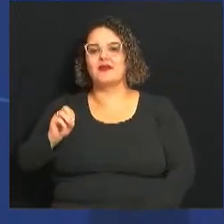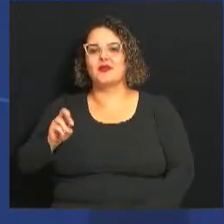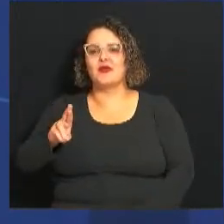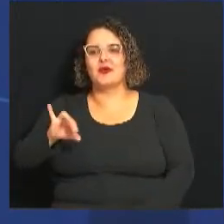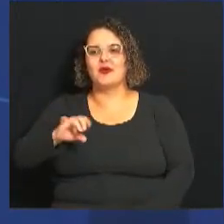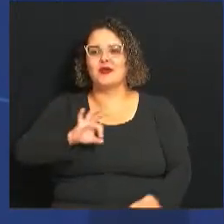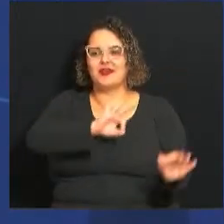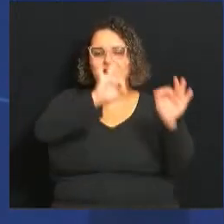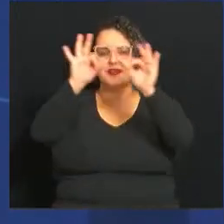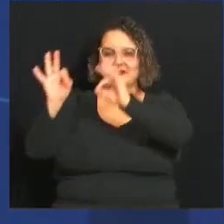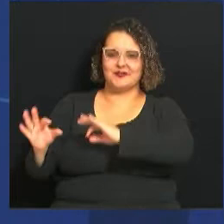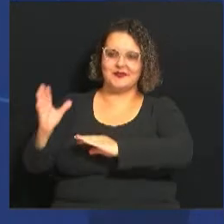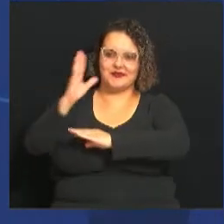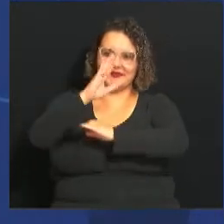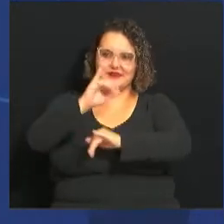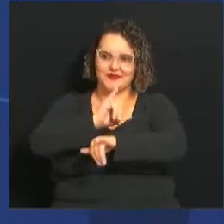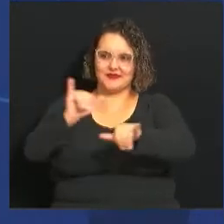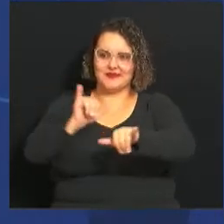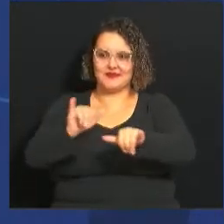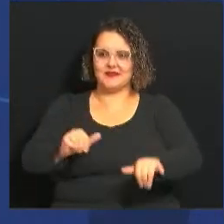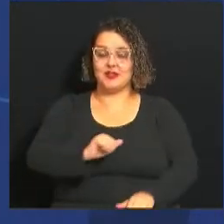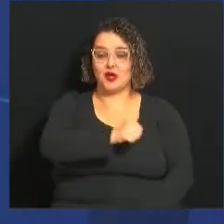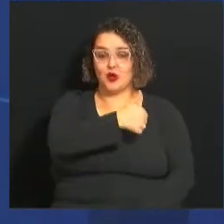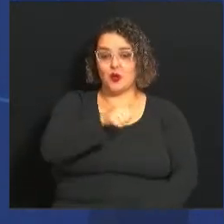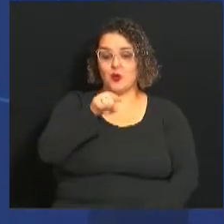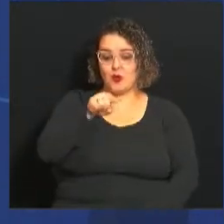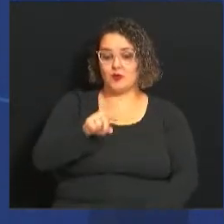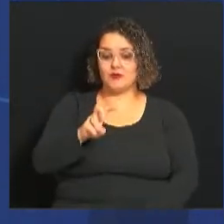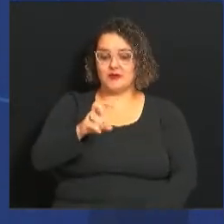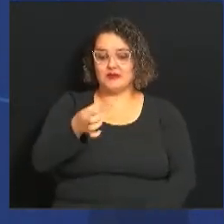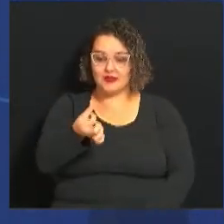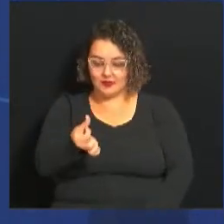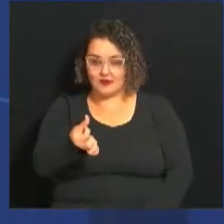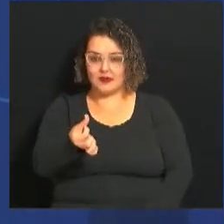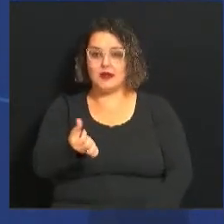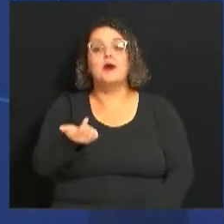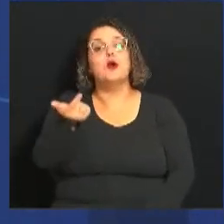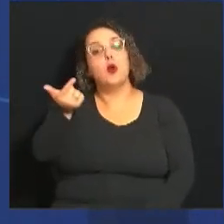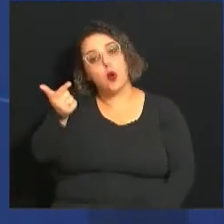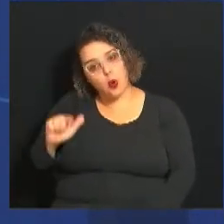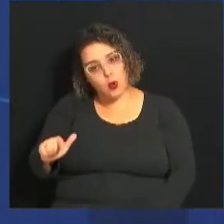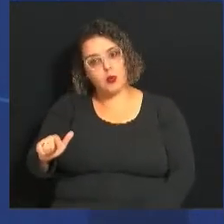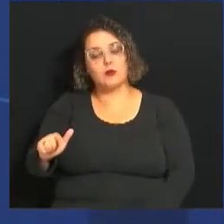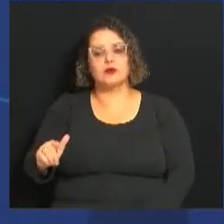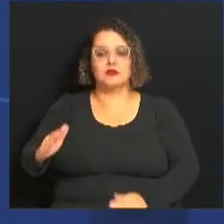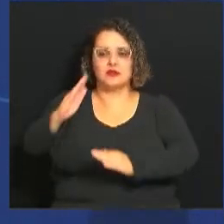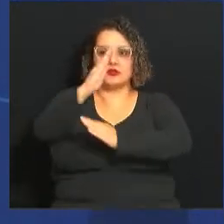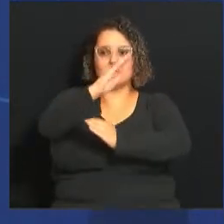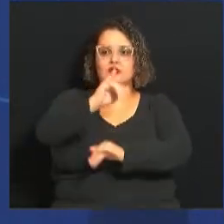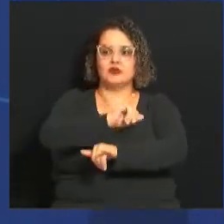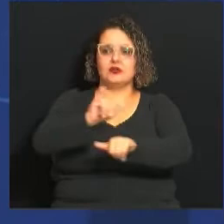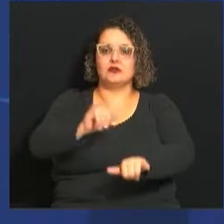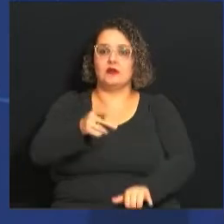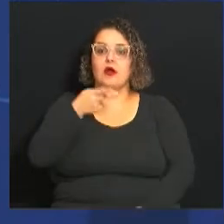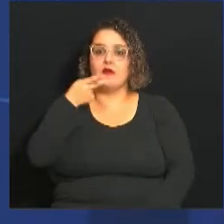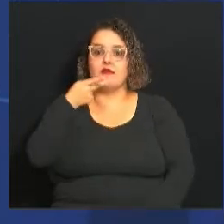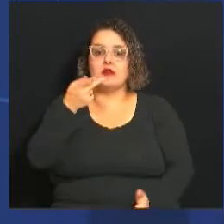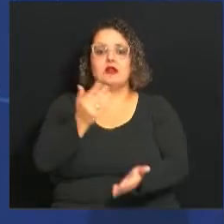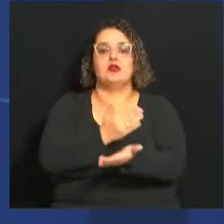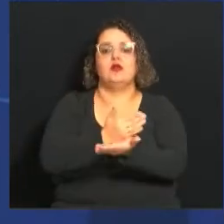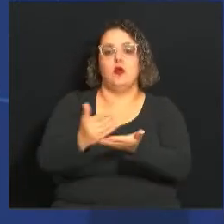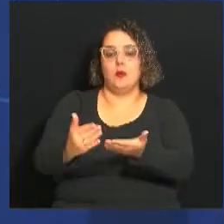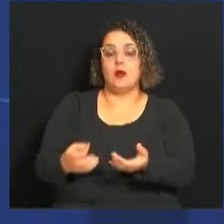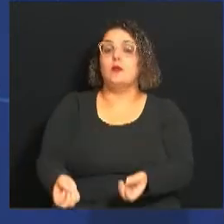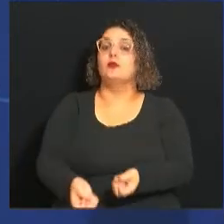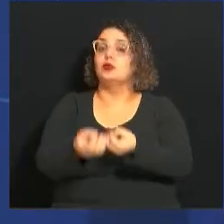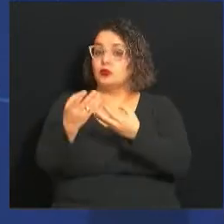o nosso telejornal. 11 horas e 56 minutos, a gente segue aqui com o Câmara Notícia. Eu falei no início, né? Muitas informações